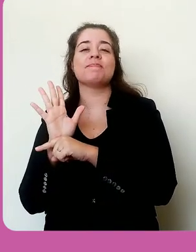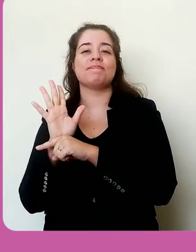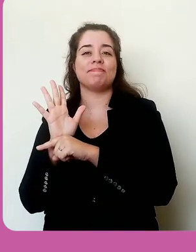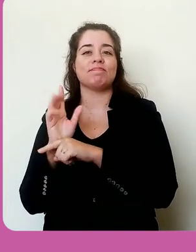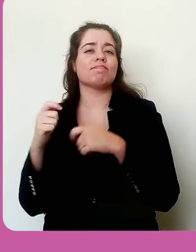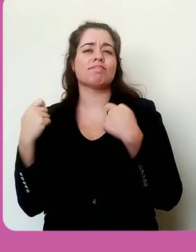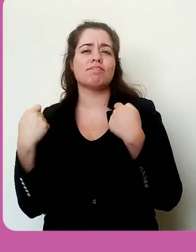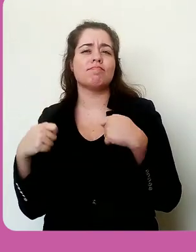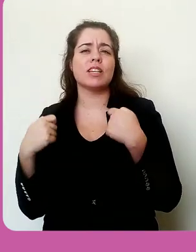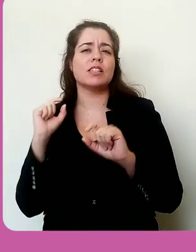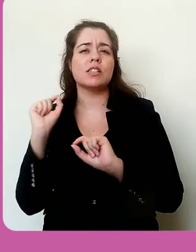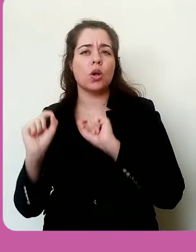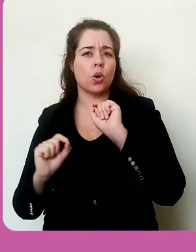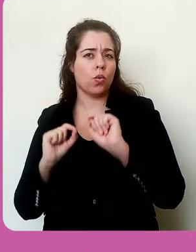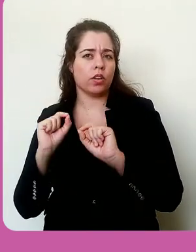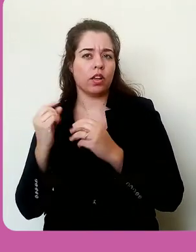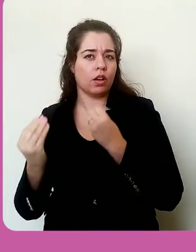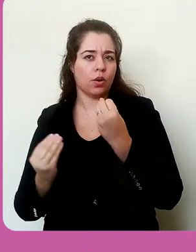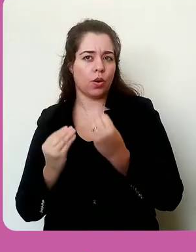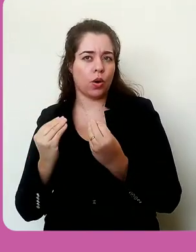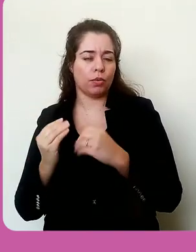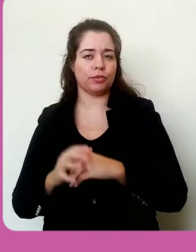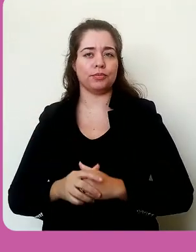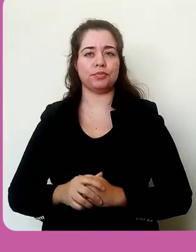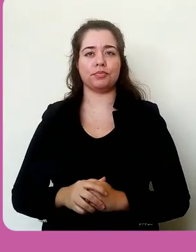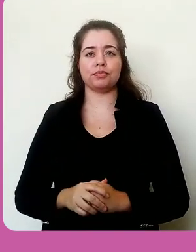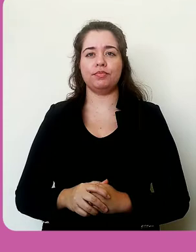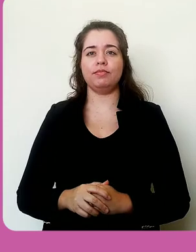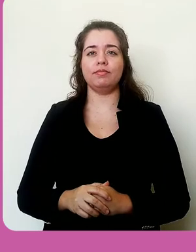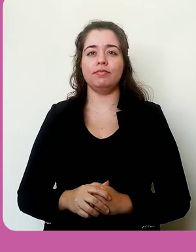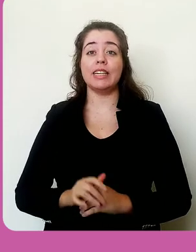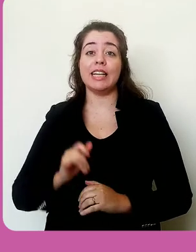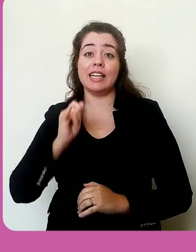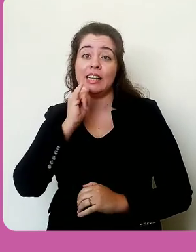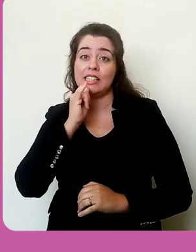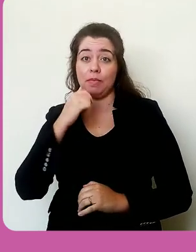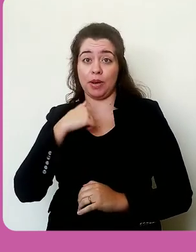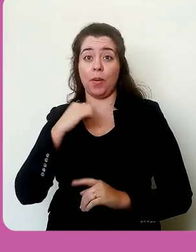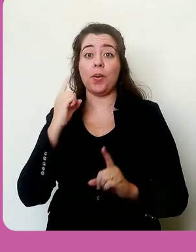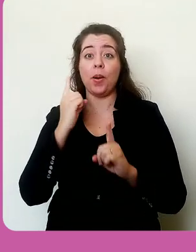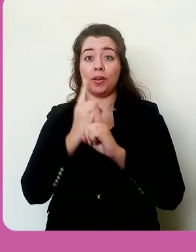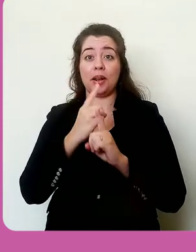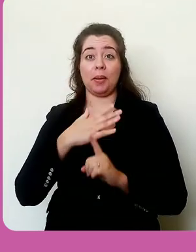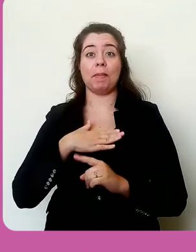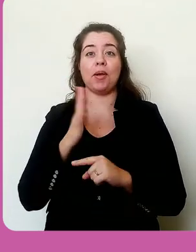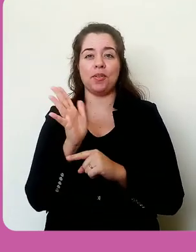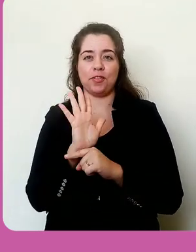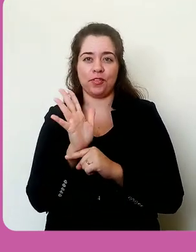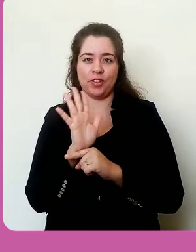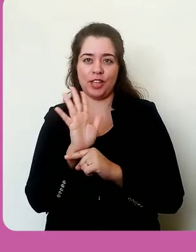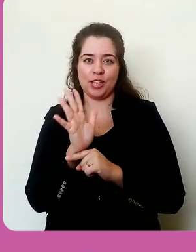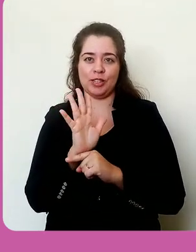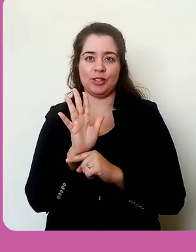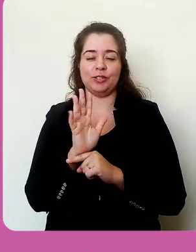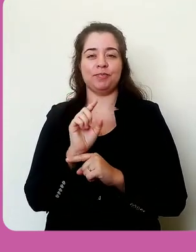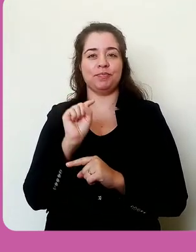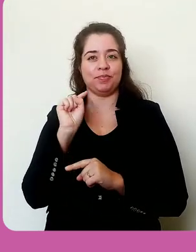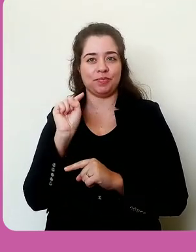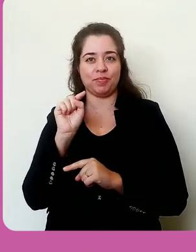eu já achei aqui o vídeo que eu quero, né? Que é o vídeo de boas-vindas do curso de Moodle.